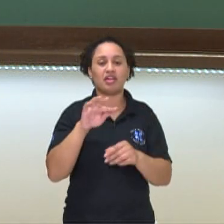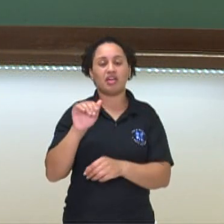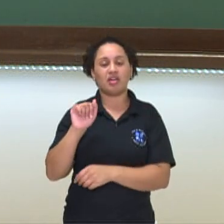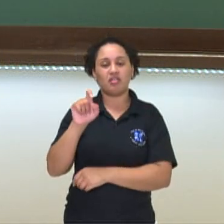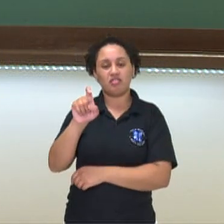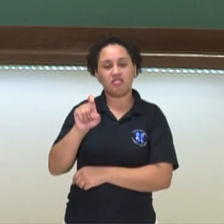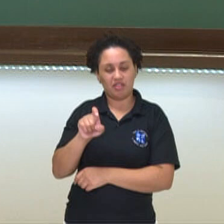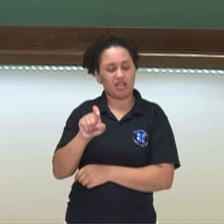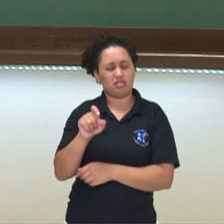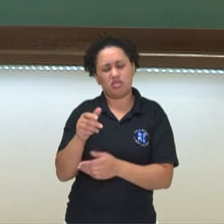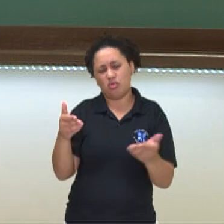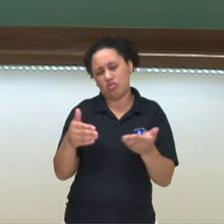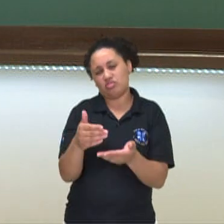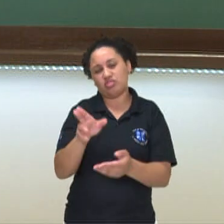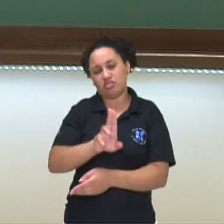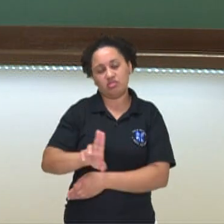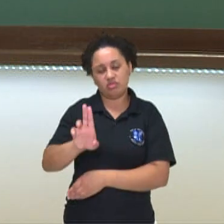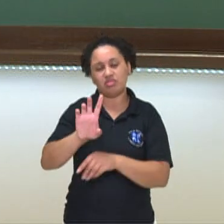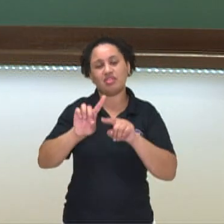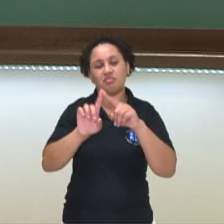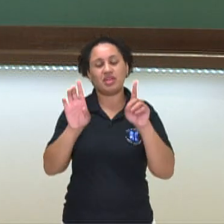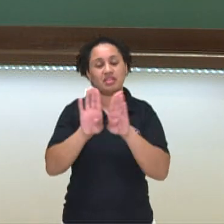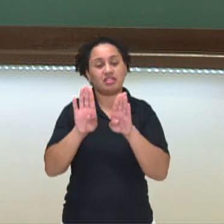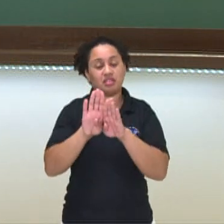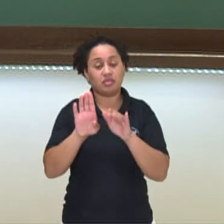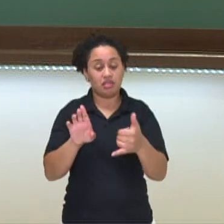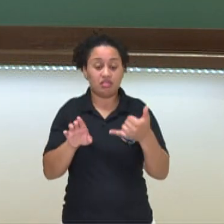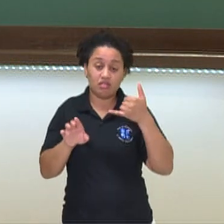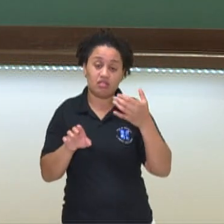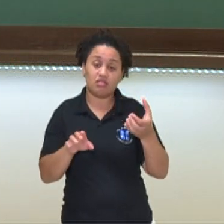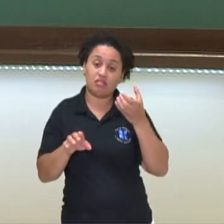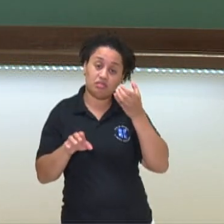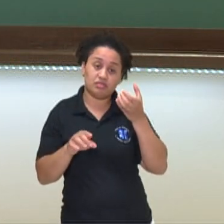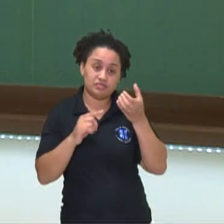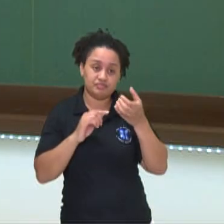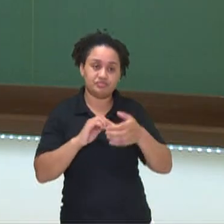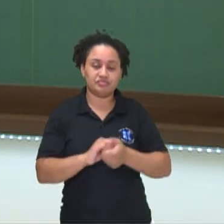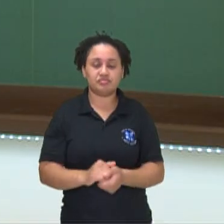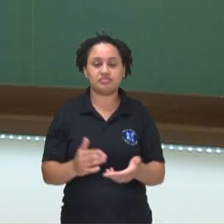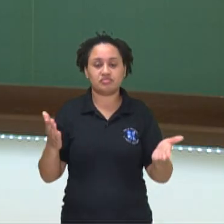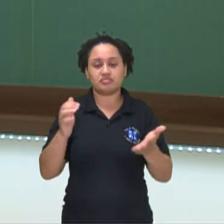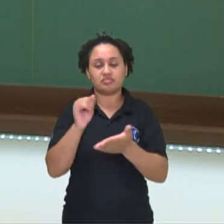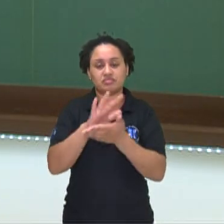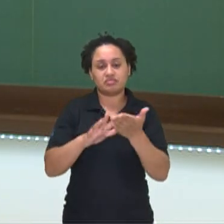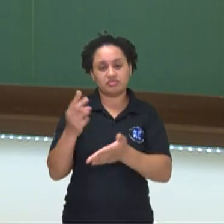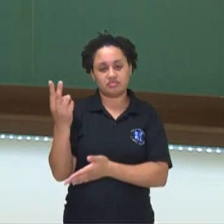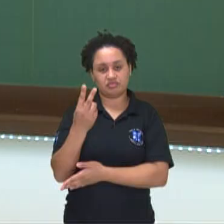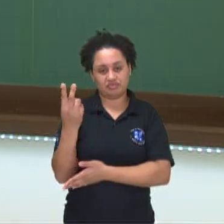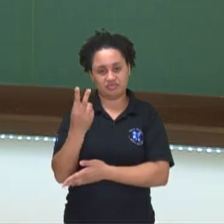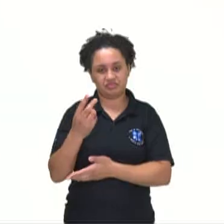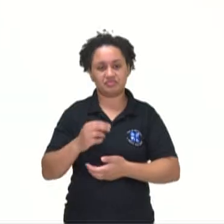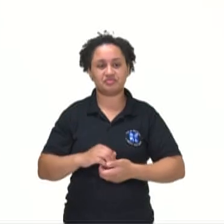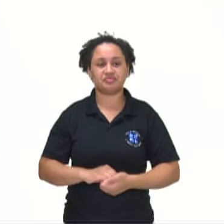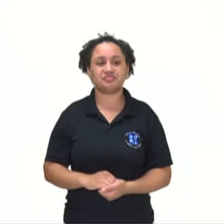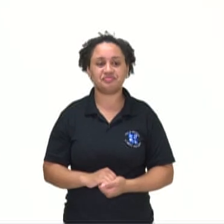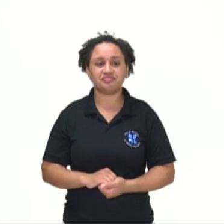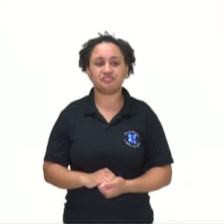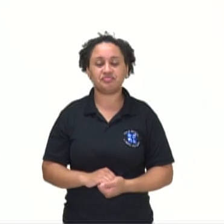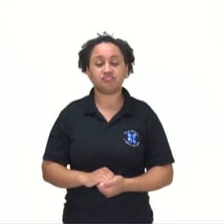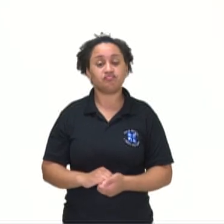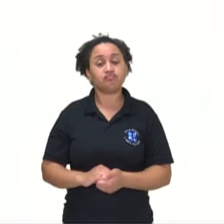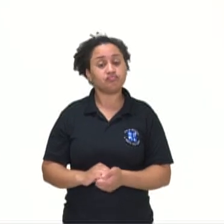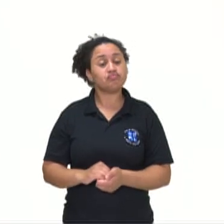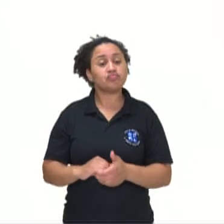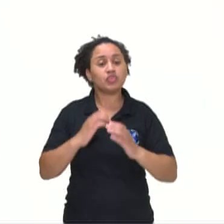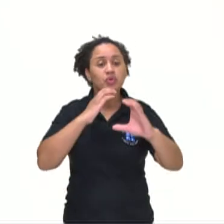já não está mais disponível, mas também nos smartphones. E agora a nossa segunda atividade para você na tela. Confere aí, ó. Meios